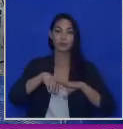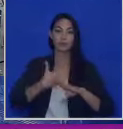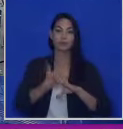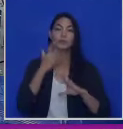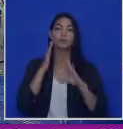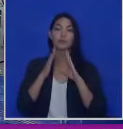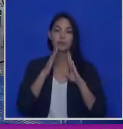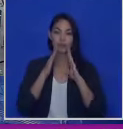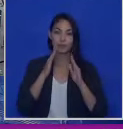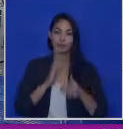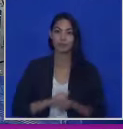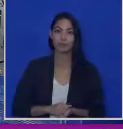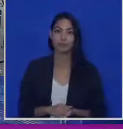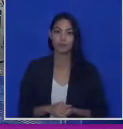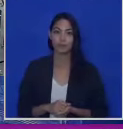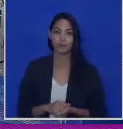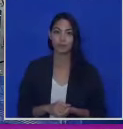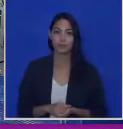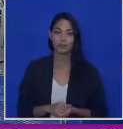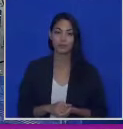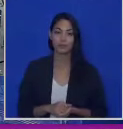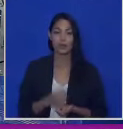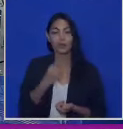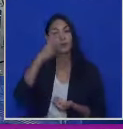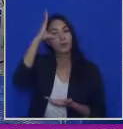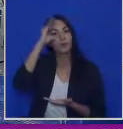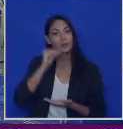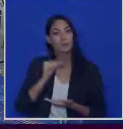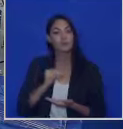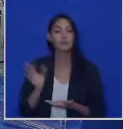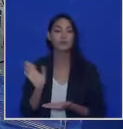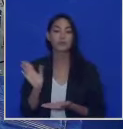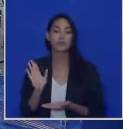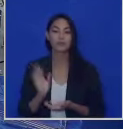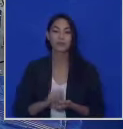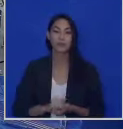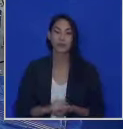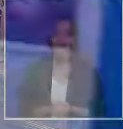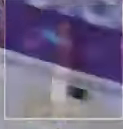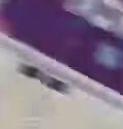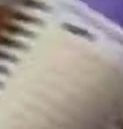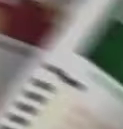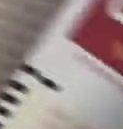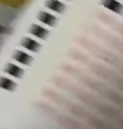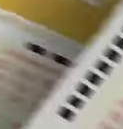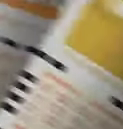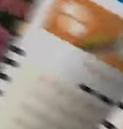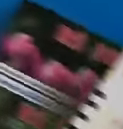Facebook e do YouTube da Caixa e da Rede TV. Uma ótima noite para você e até mais.